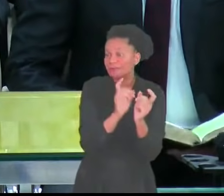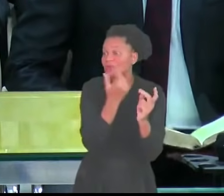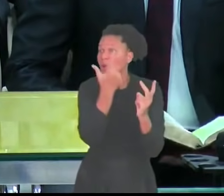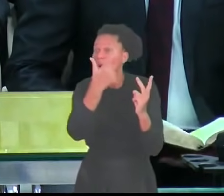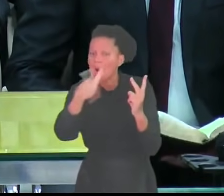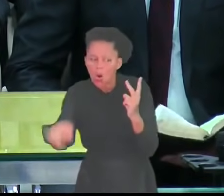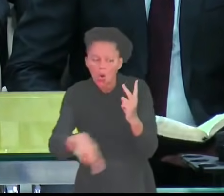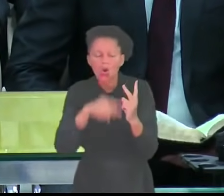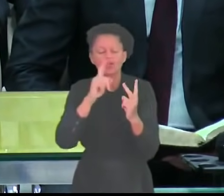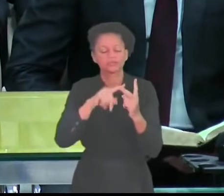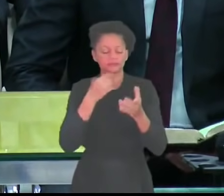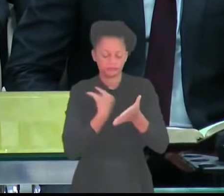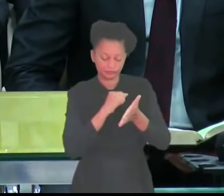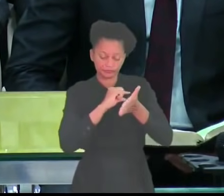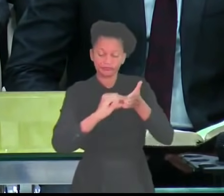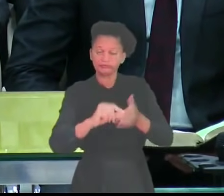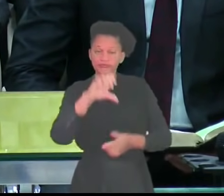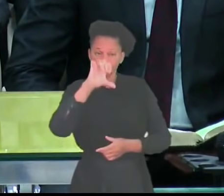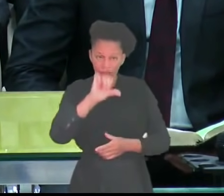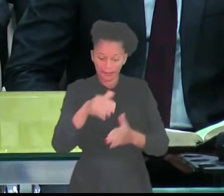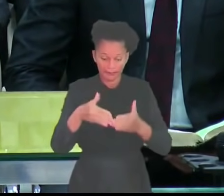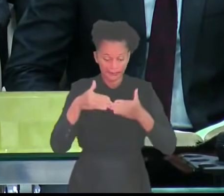rei. Versículo 9, por favor.